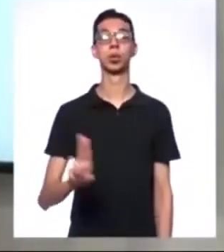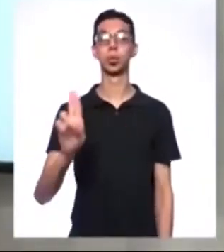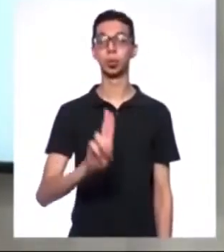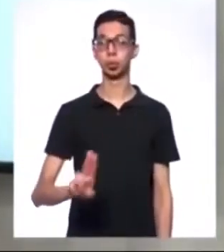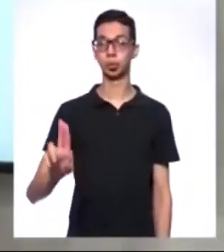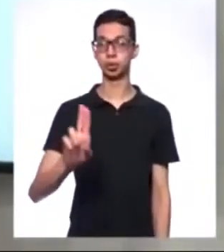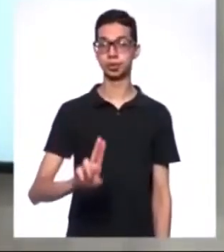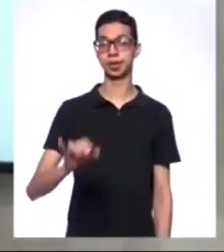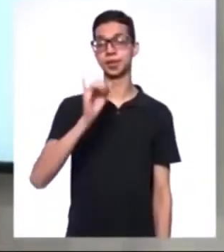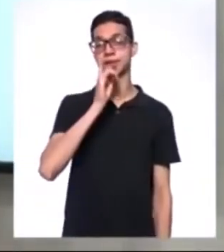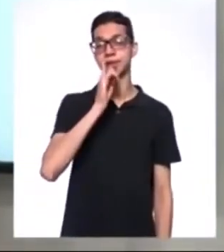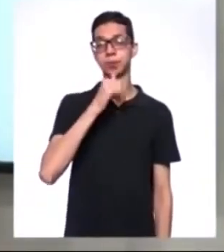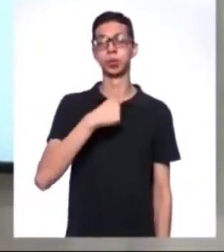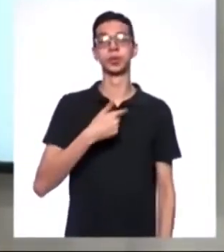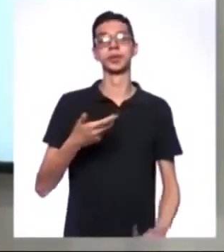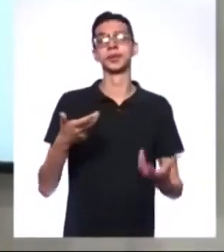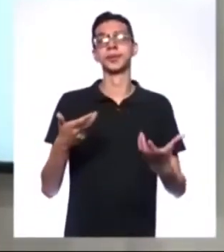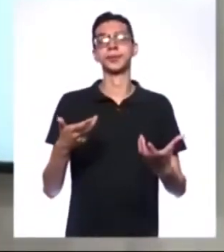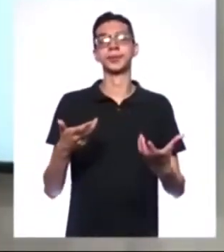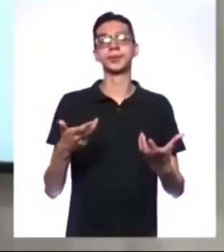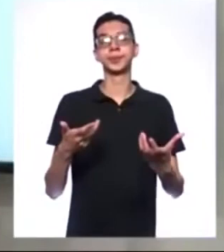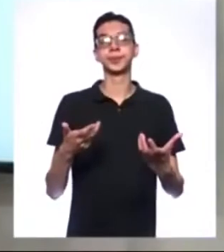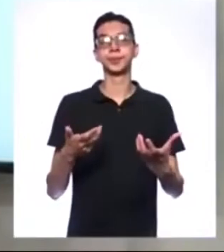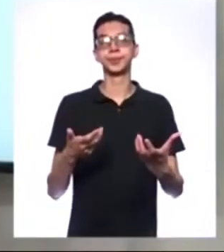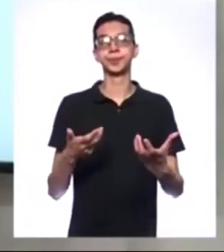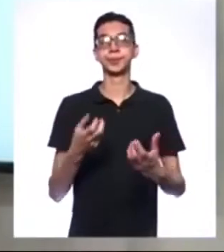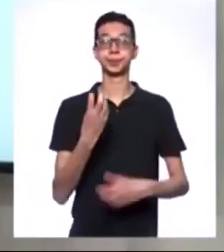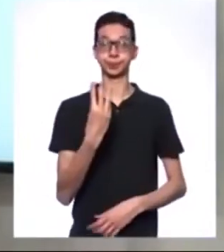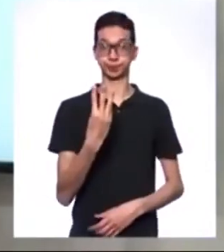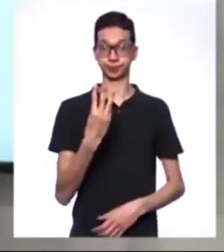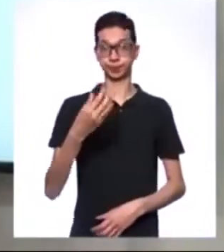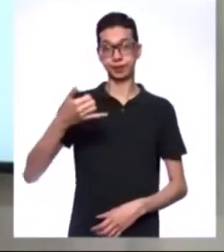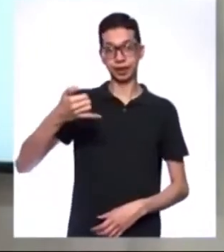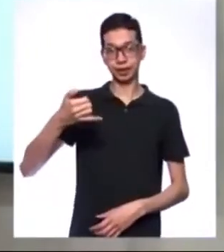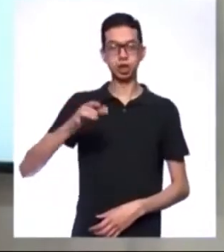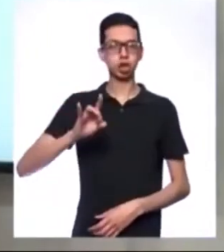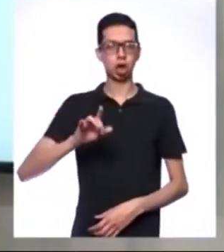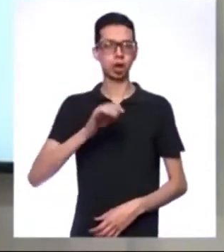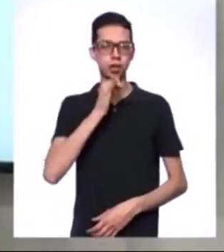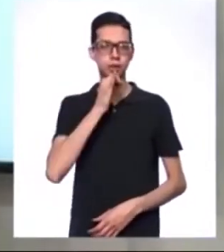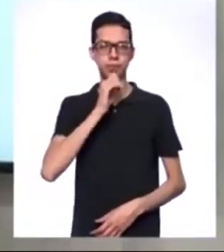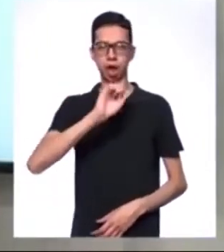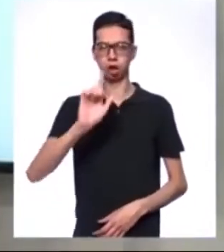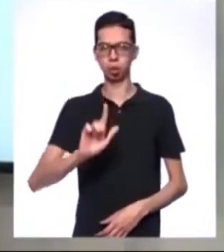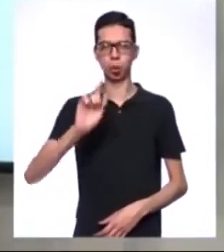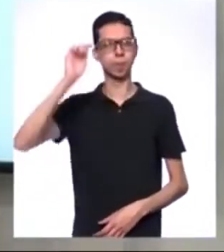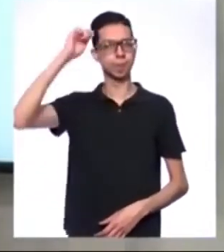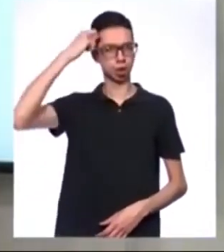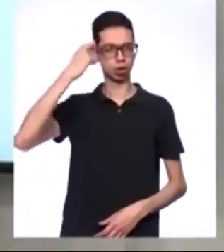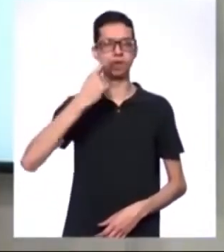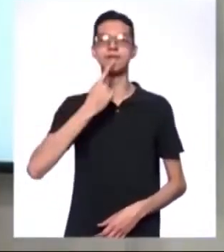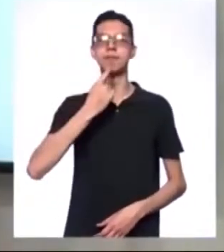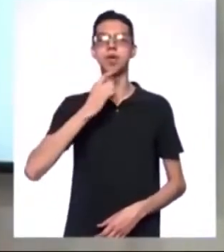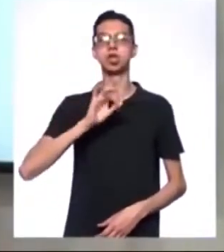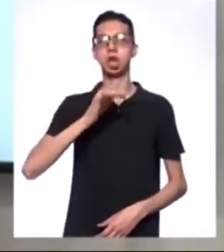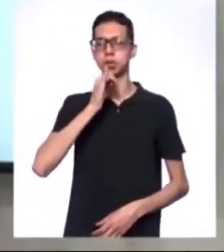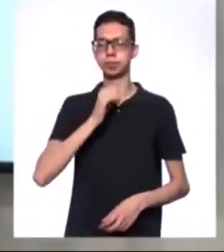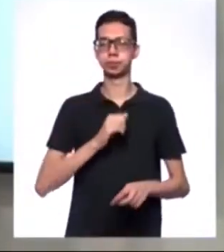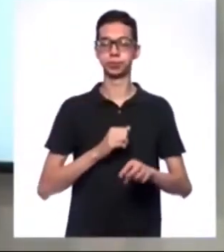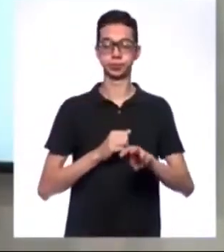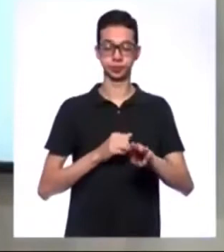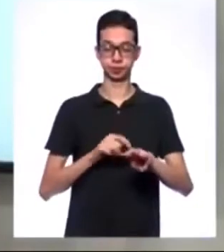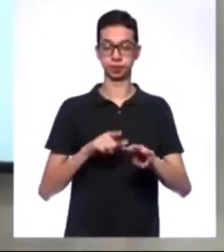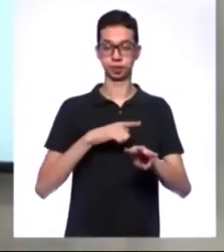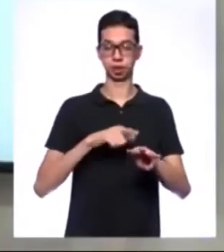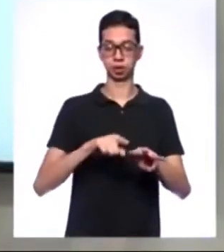por exemplo eu quero trocar três canetas de um lugar eu quero trocar só sabe azul preta e vermelha eu quero ficar trocando